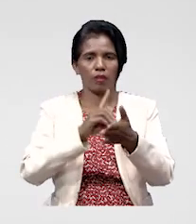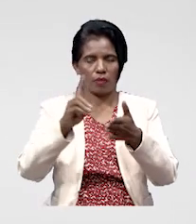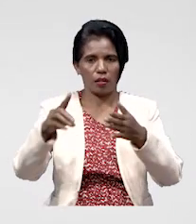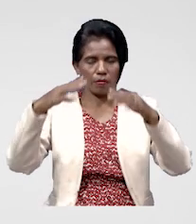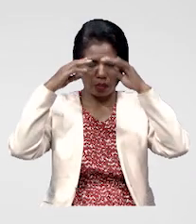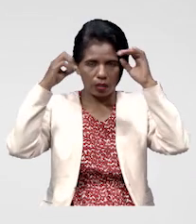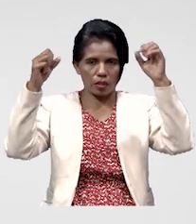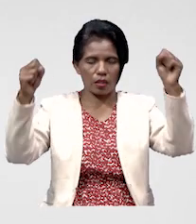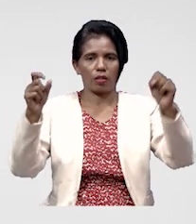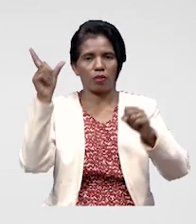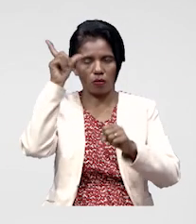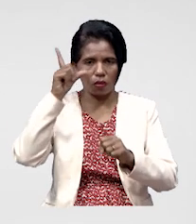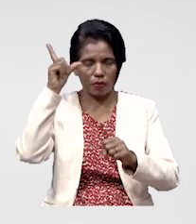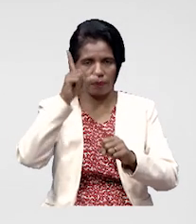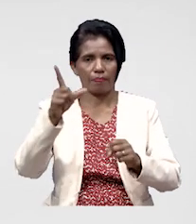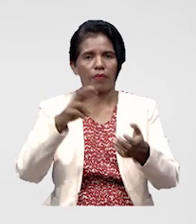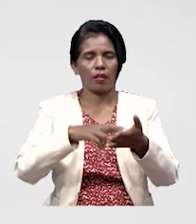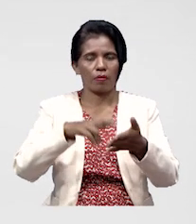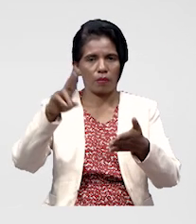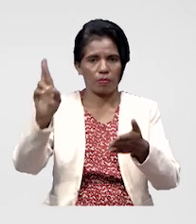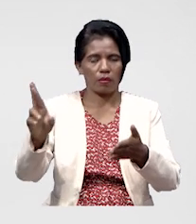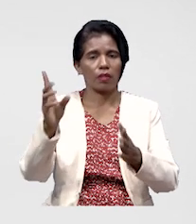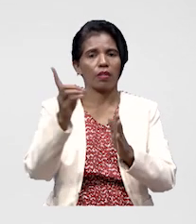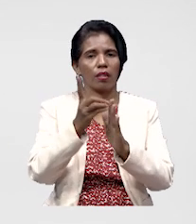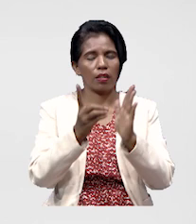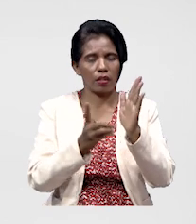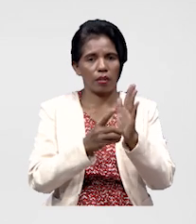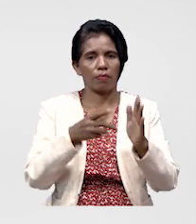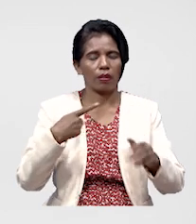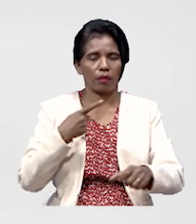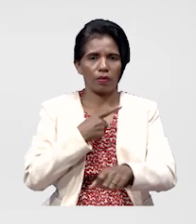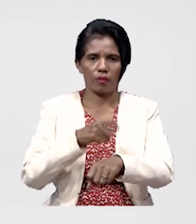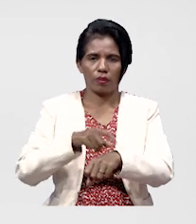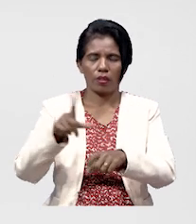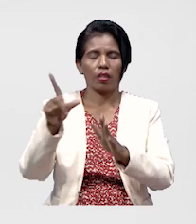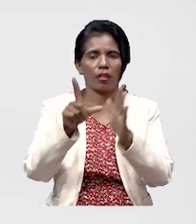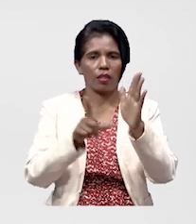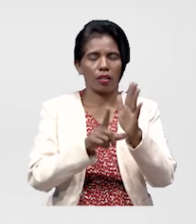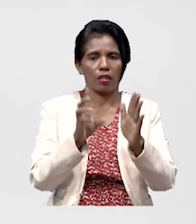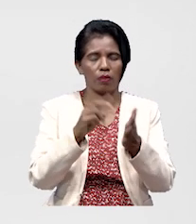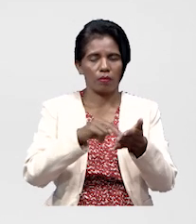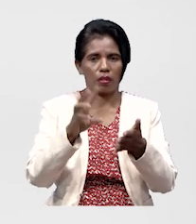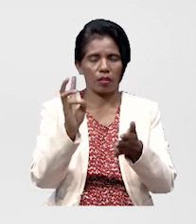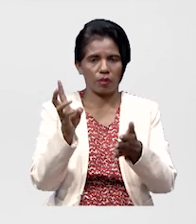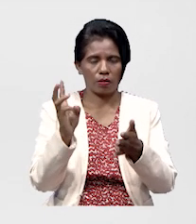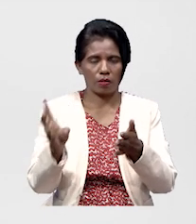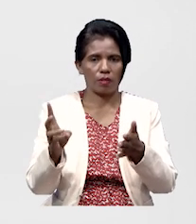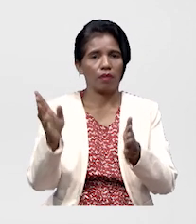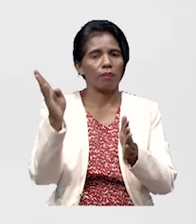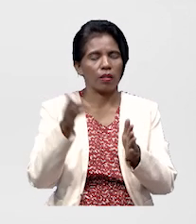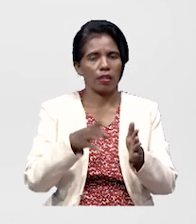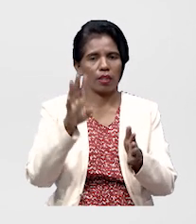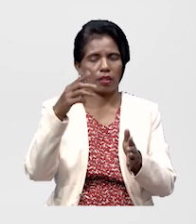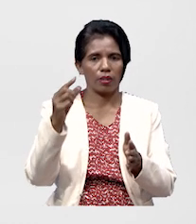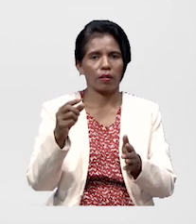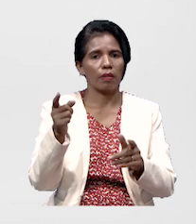República Francisco Guterres Luolo promulga decreto Parlamento Nacional, Lei Número Nenulo Recinrua para quinta alteração